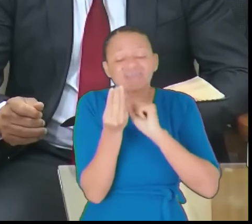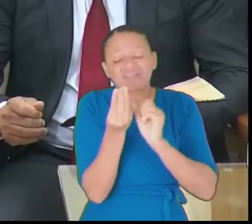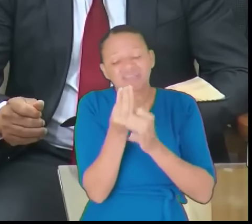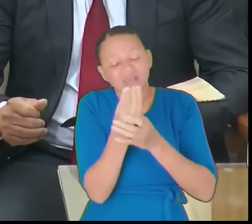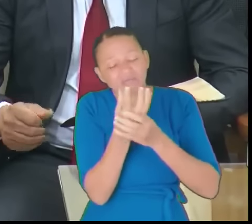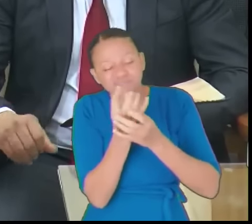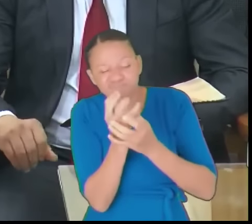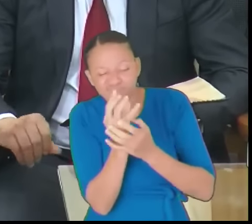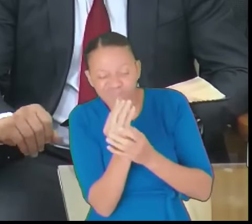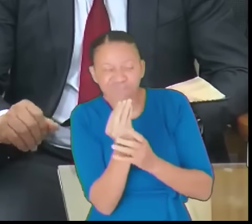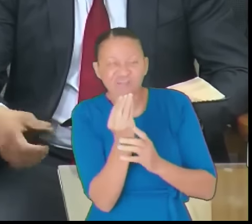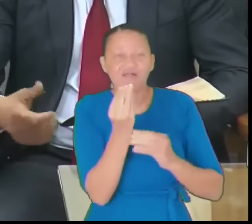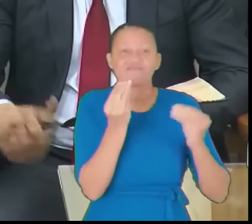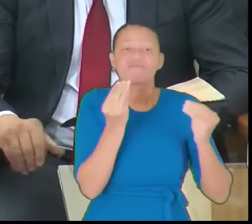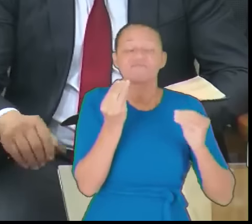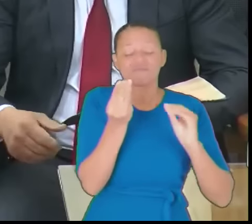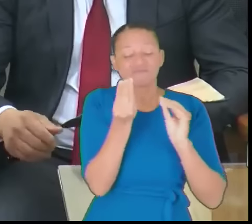do desânimo.